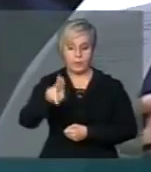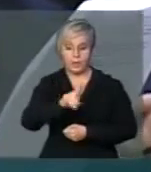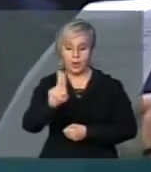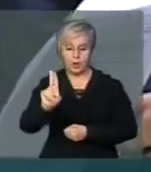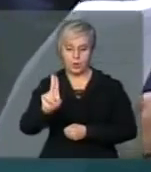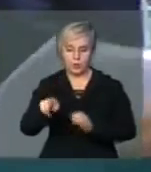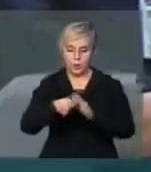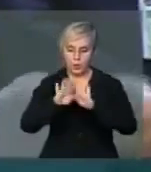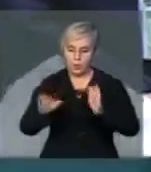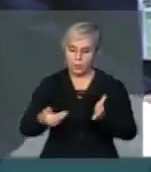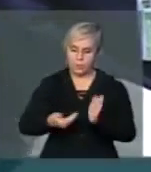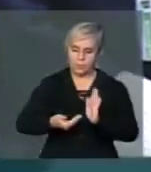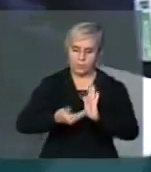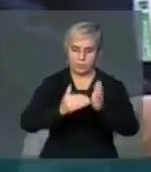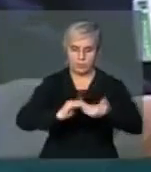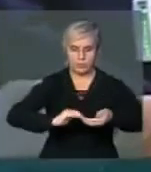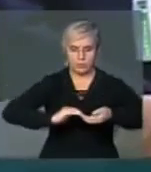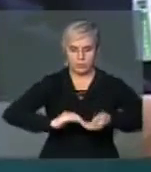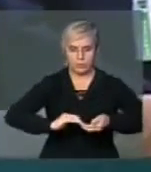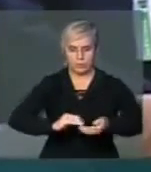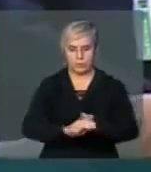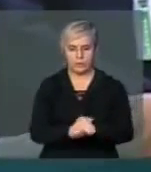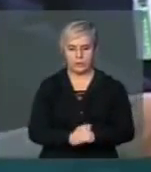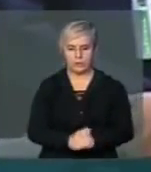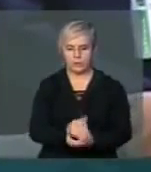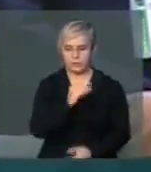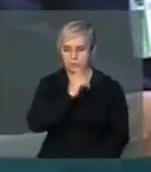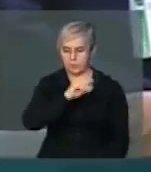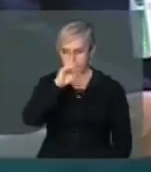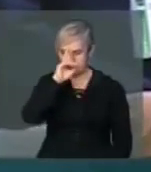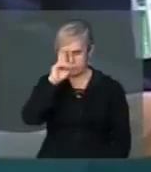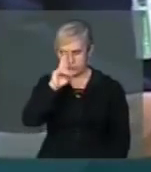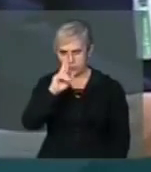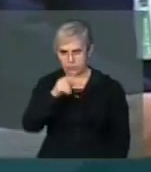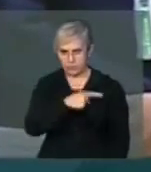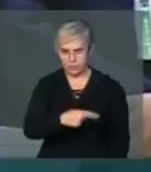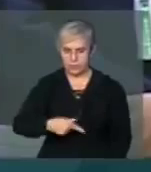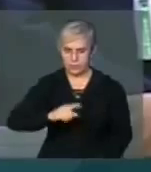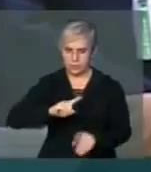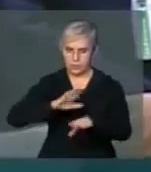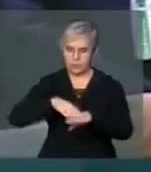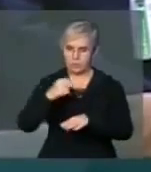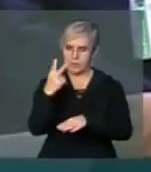mesa do Congresso Nacional. Senhor presidente, mais 2 itens.